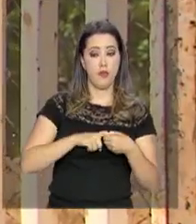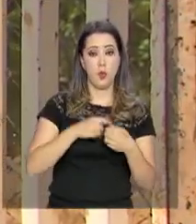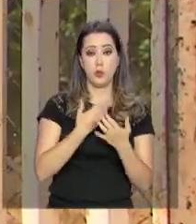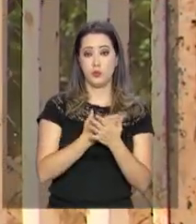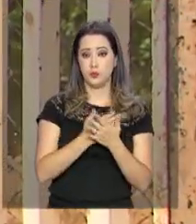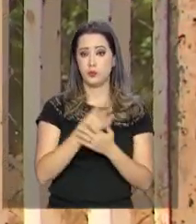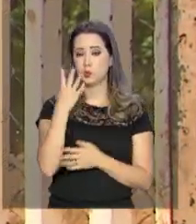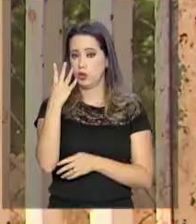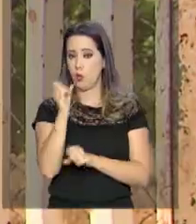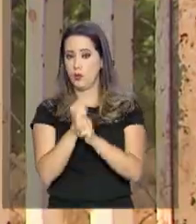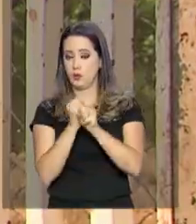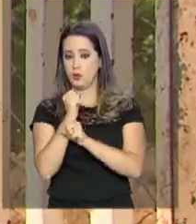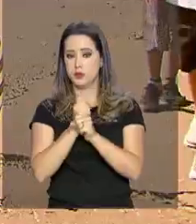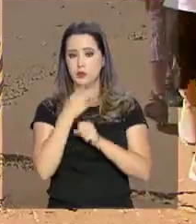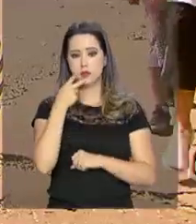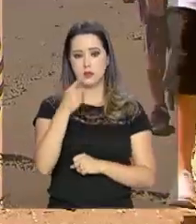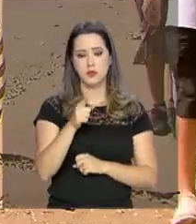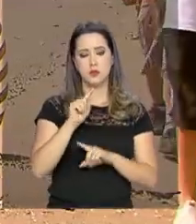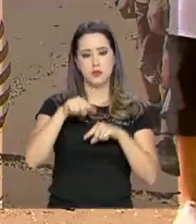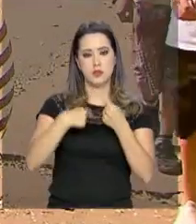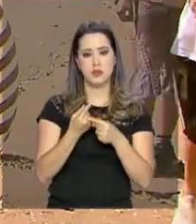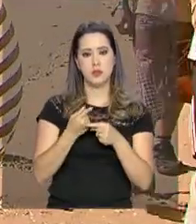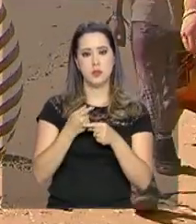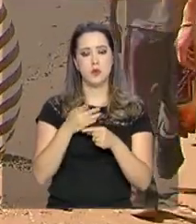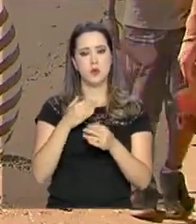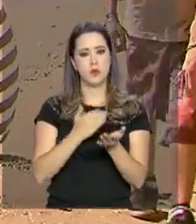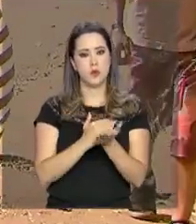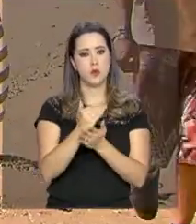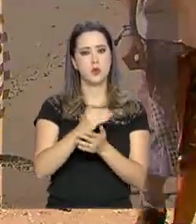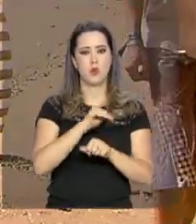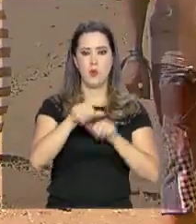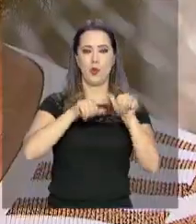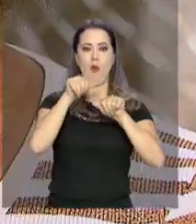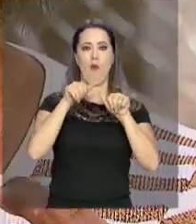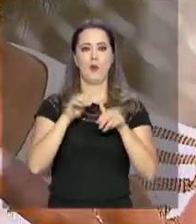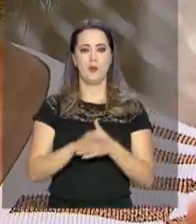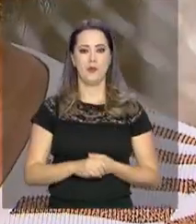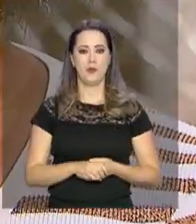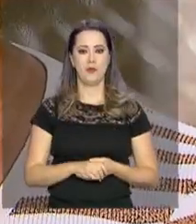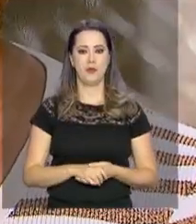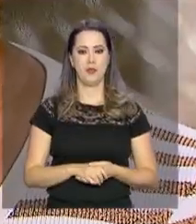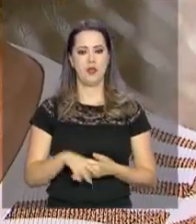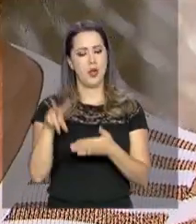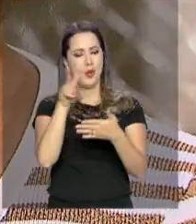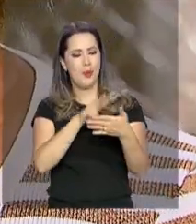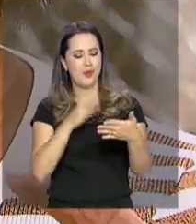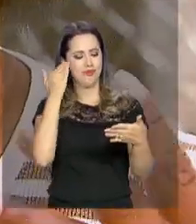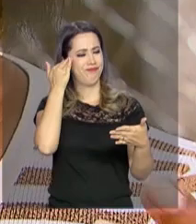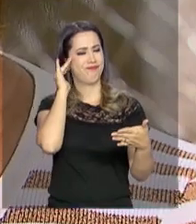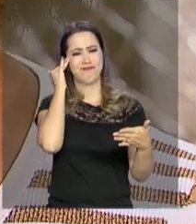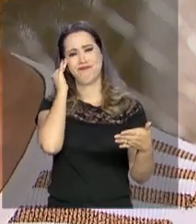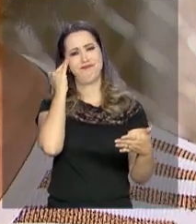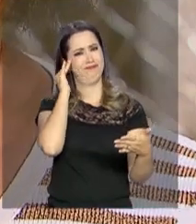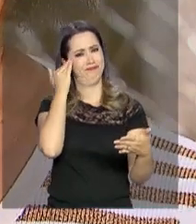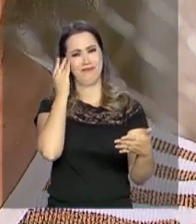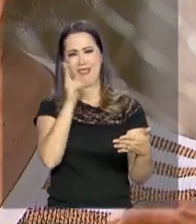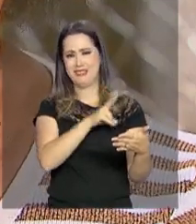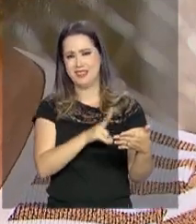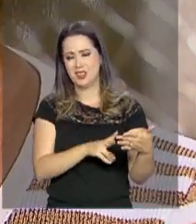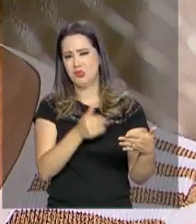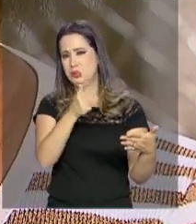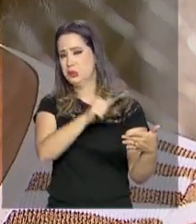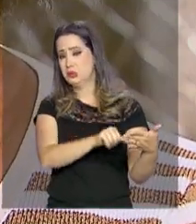há 4 anos e diz que depois disso, muita coisa mudou. Eu lia, mas não entendia, porque não tinha como